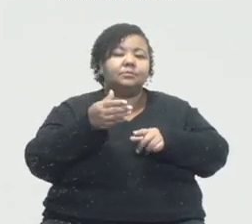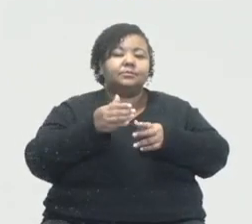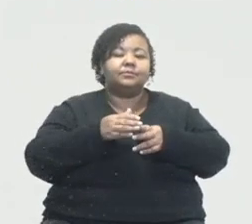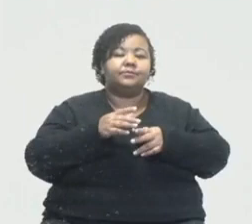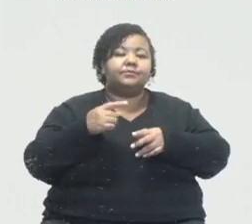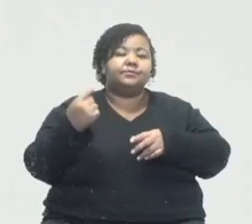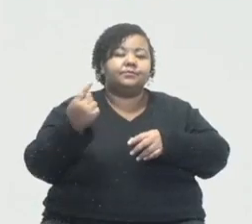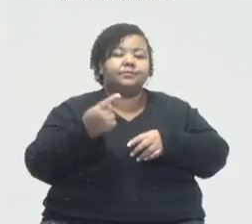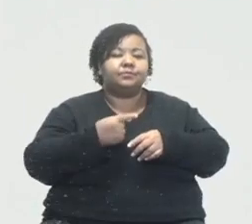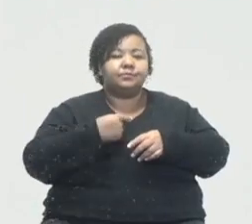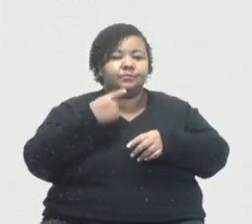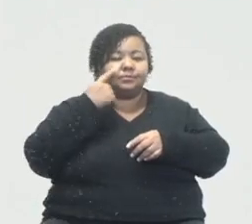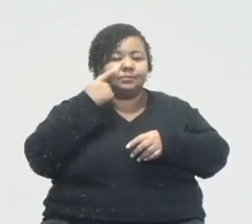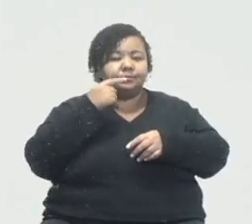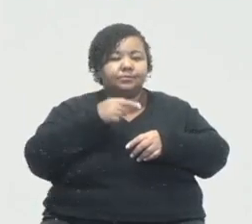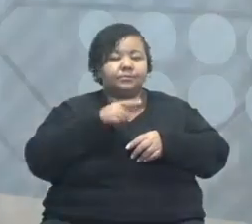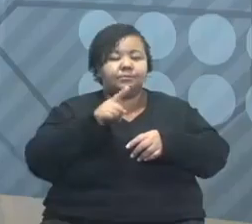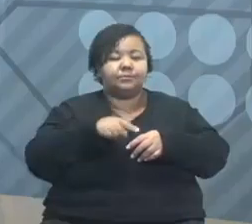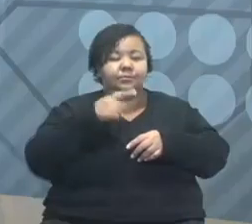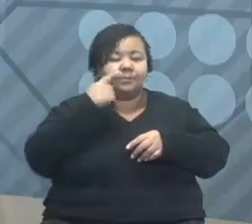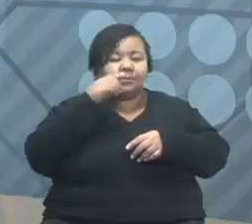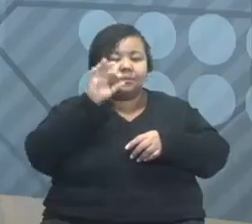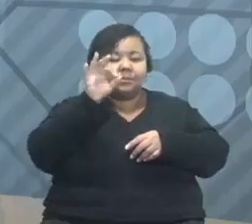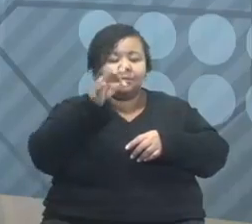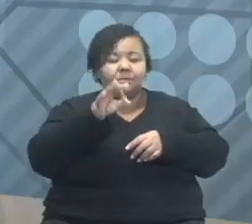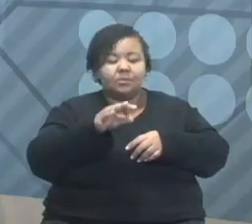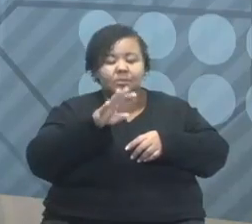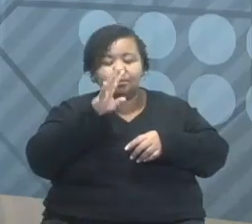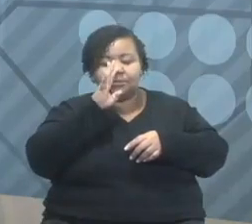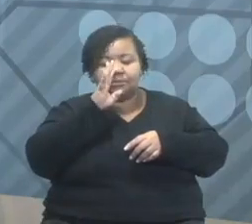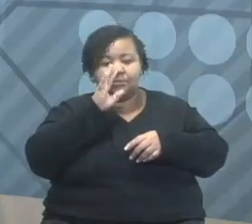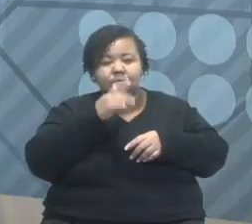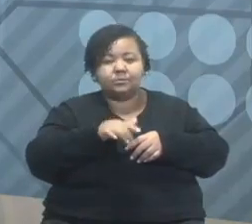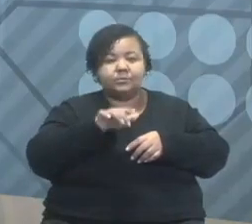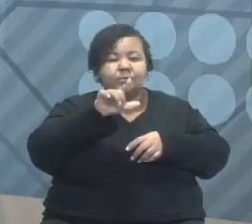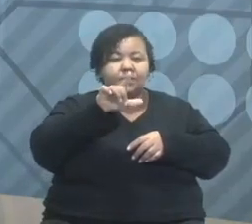Então, nós temos esse conjunto. Nós temos que avaliar se ele é LI